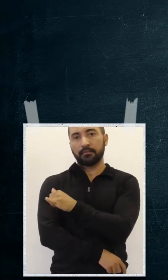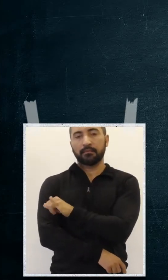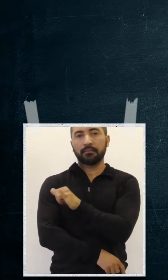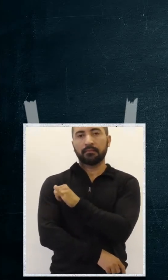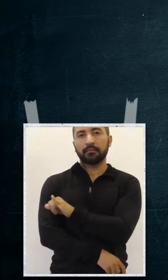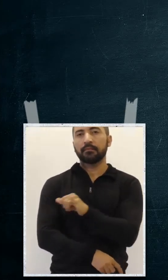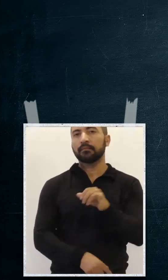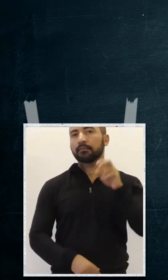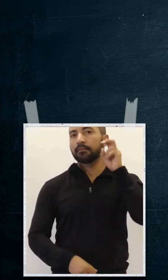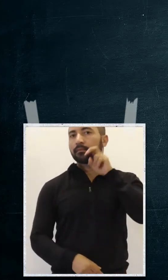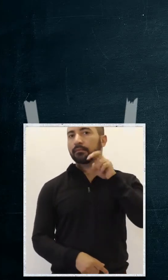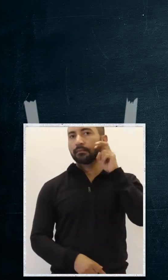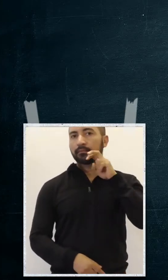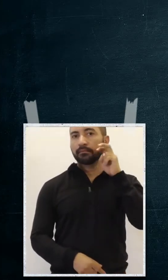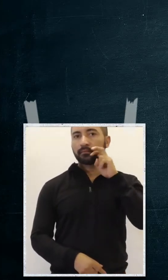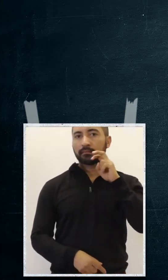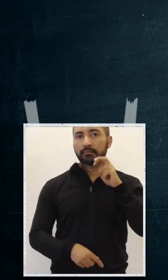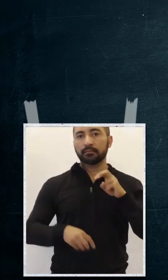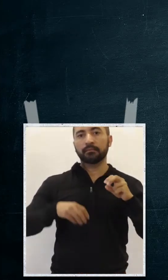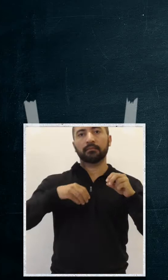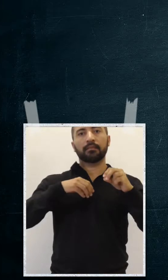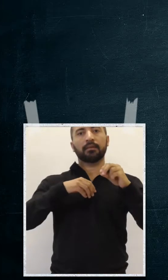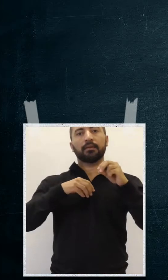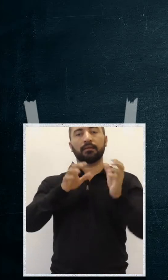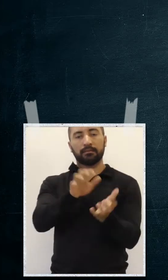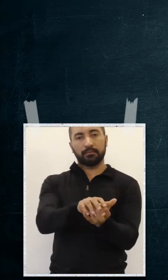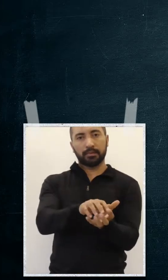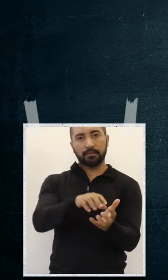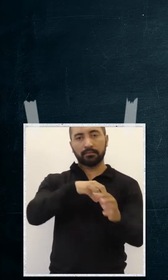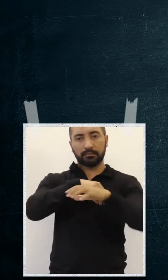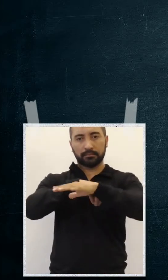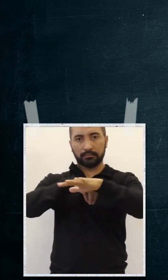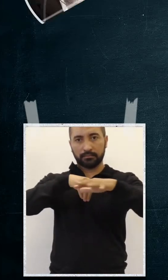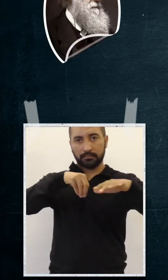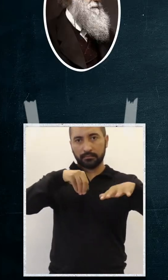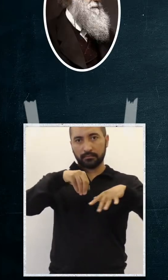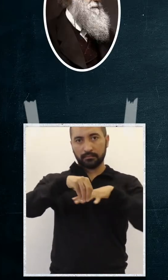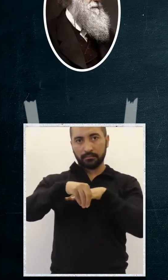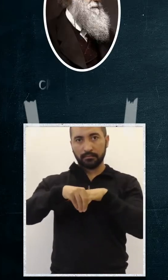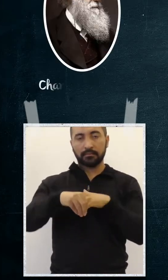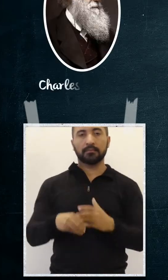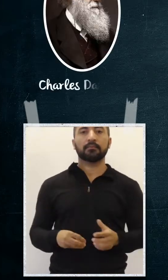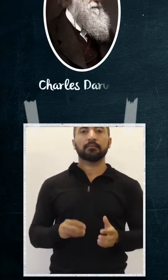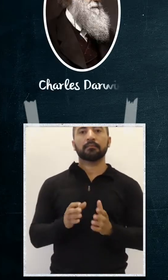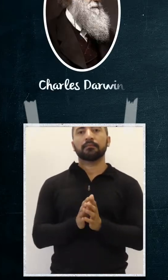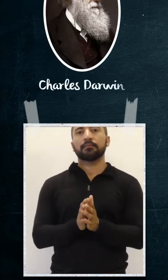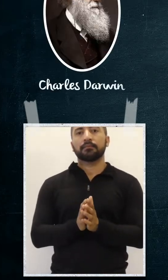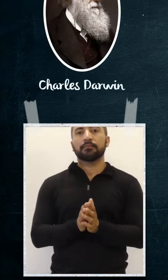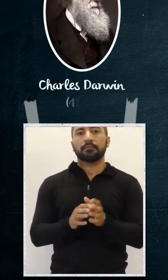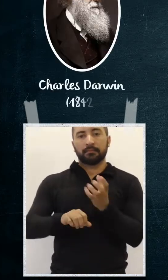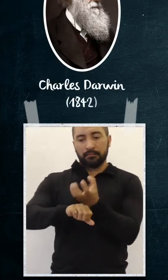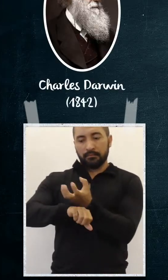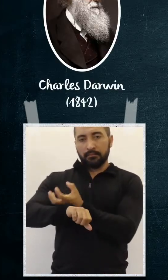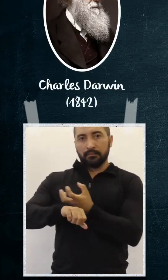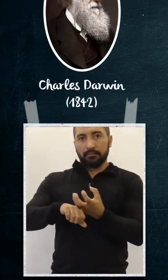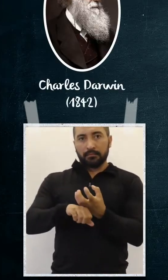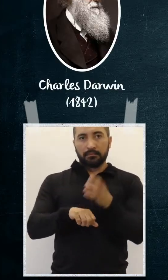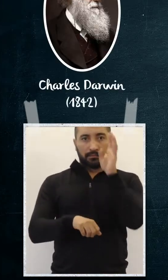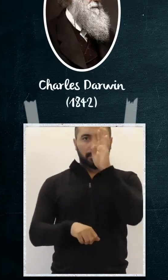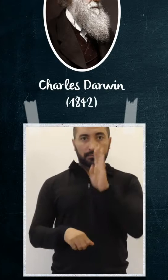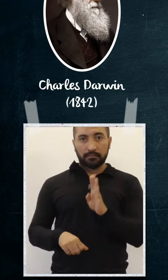e arquipélago de Fernando de Noronha, em Pernambuco. Os recifes brasileiros foram, a princípio, estudados pelo naturalista Charles Darwin